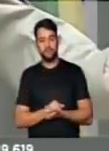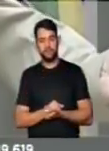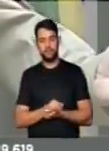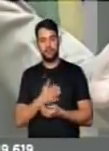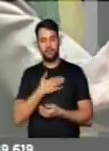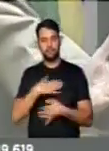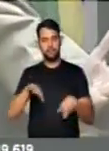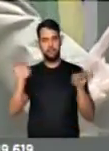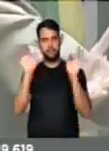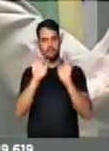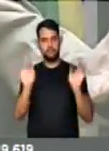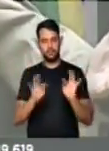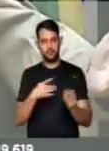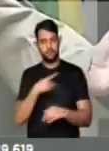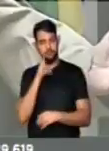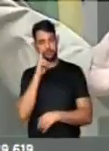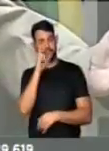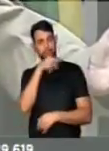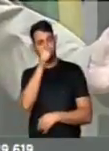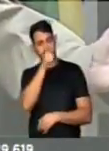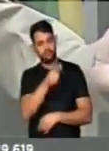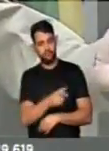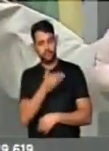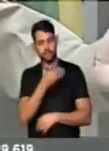Como eu fico feliz em vê-la.